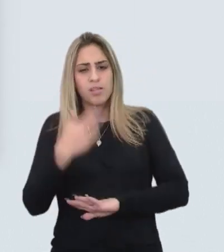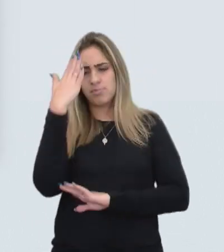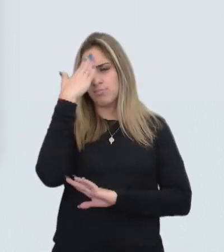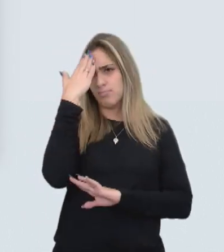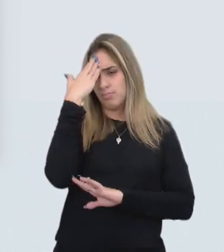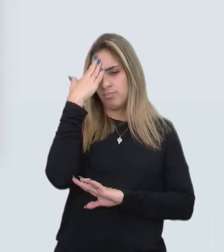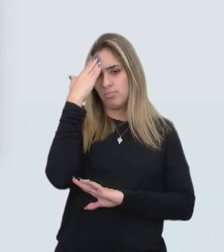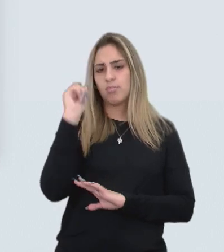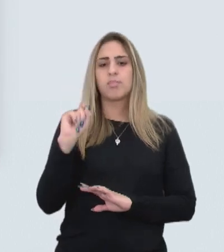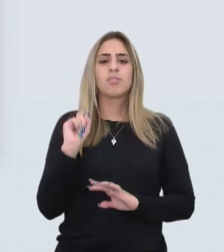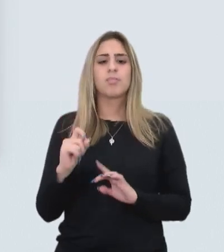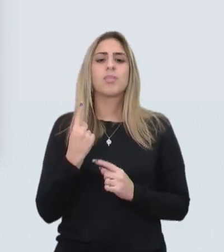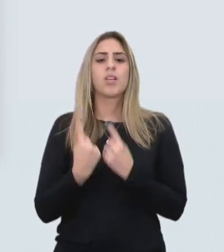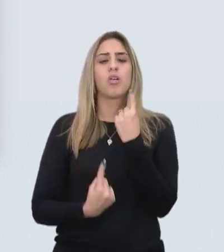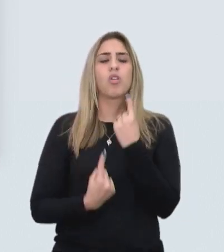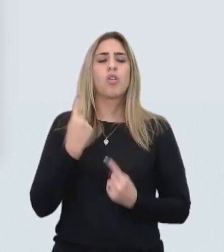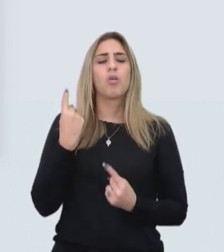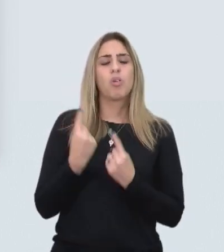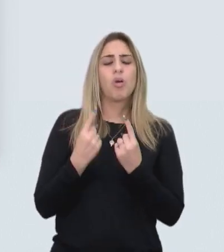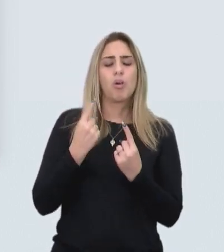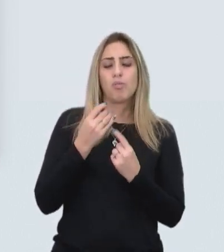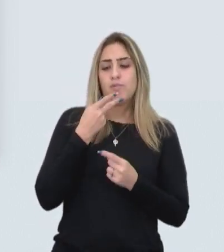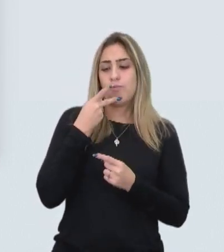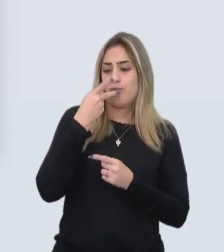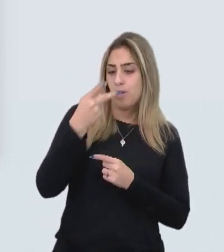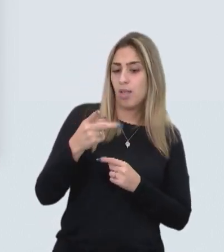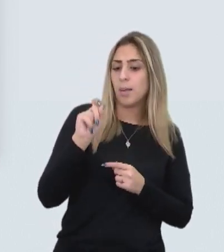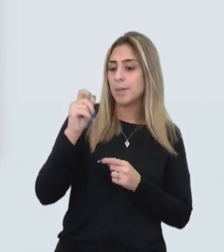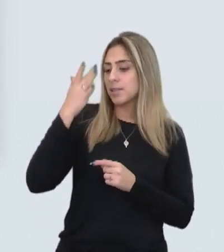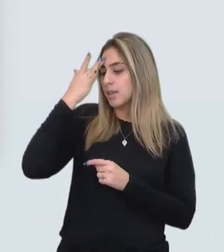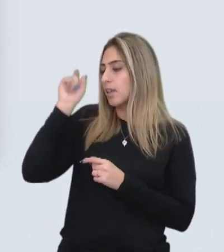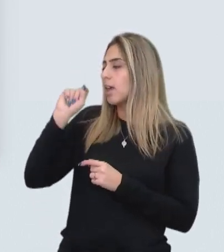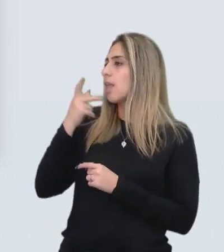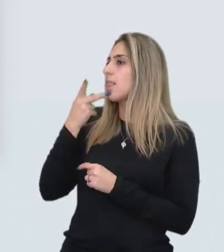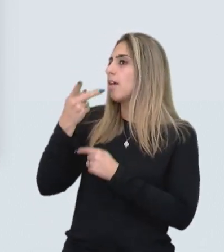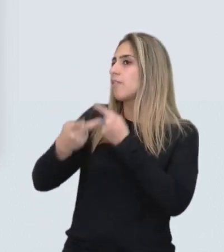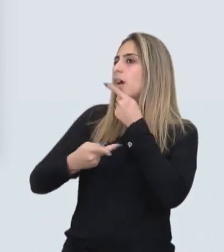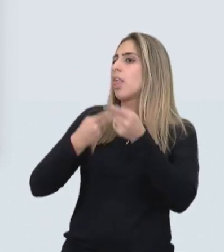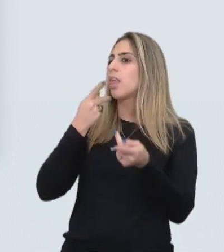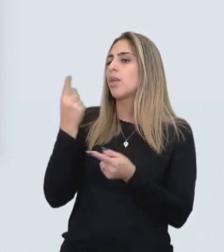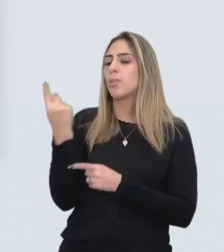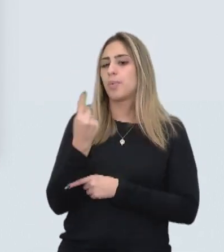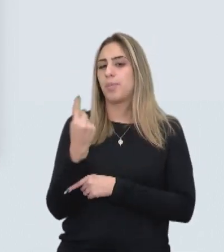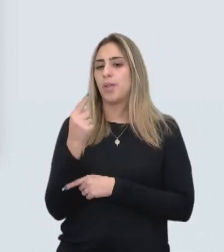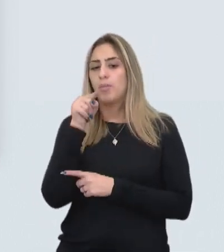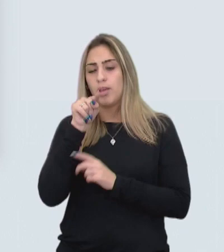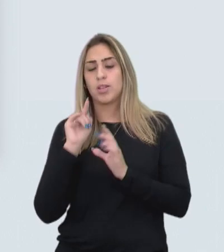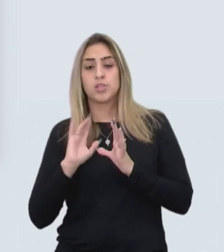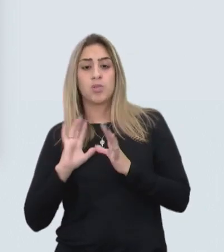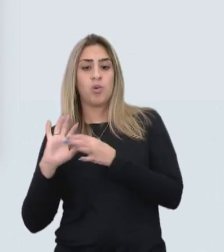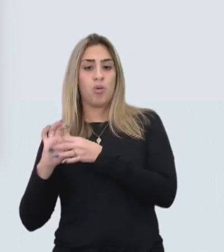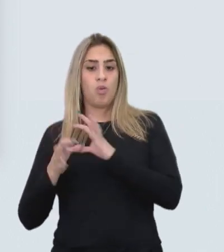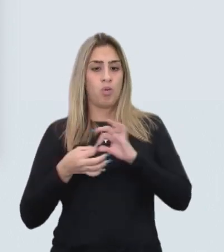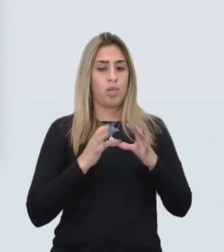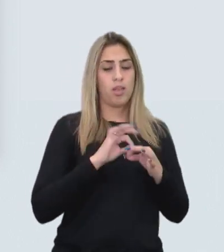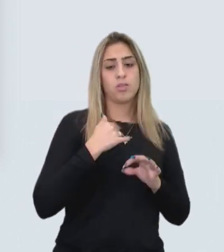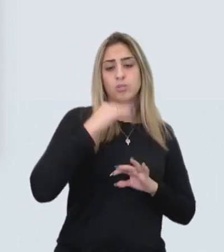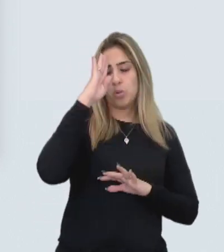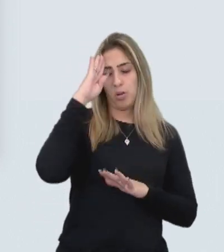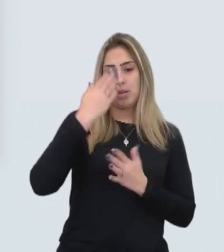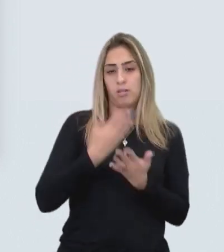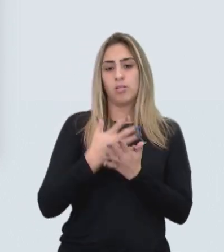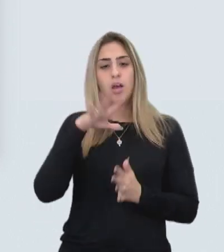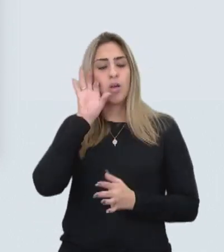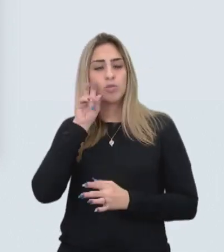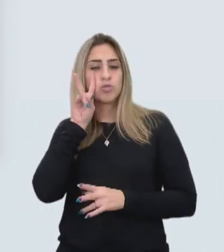que qualquer narrativa ela tem que entender quem está narrando aquilo. E nesse contexto, eu acredito que o